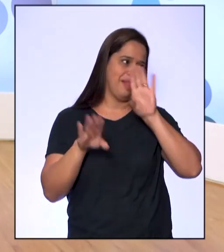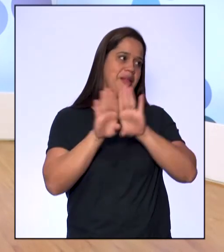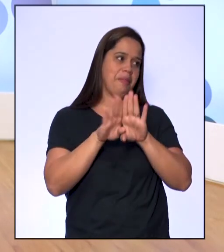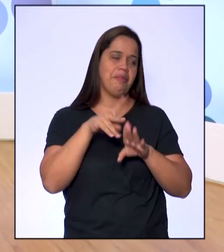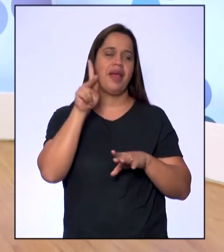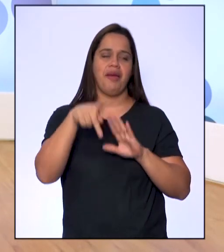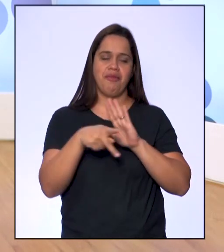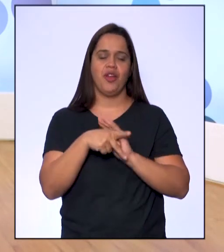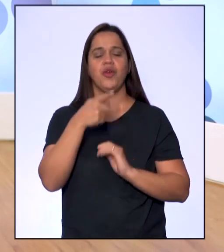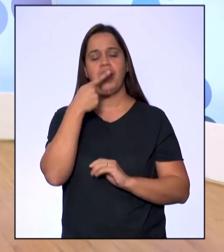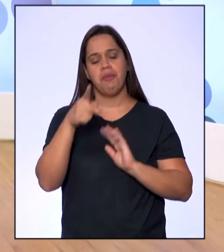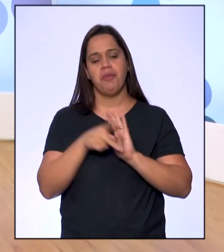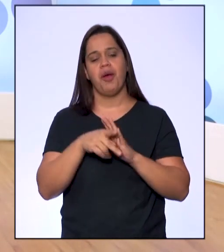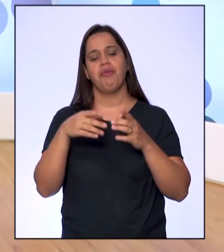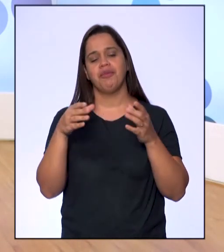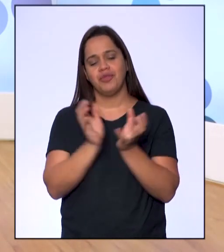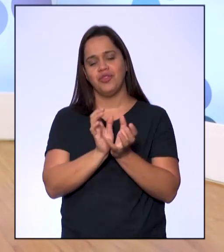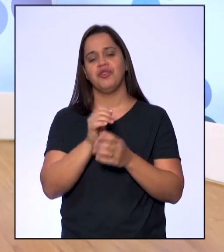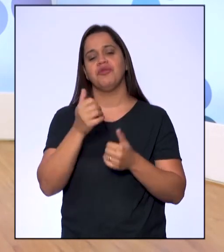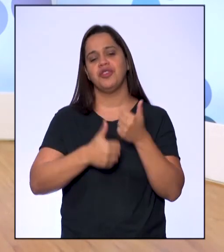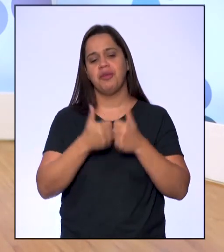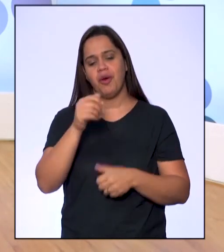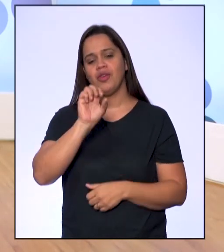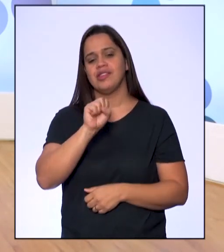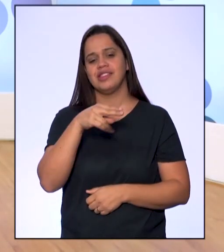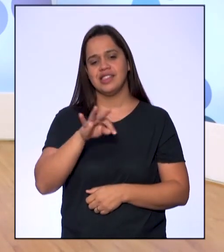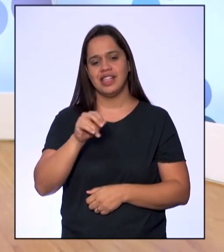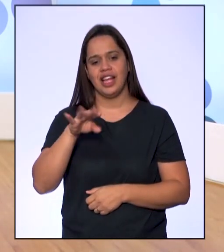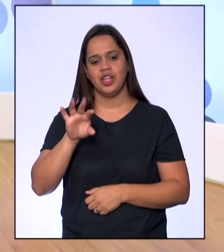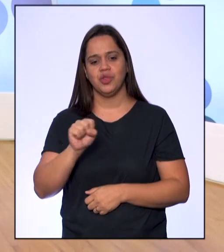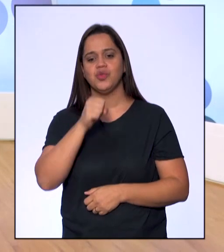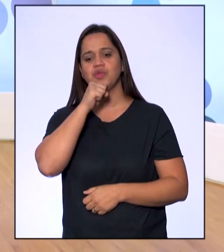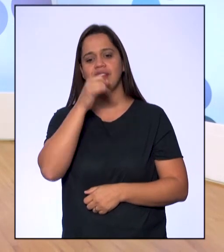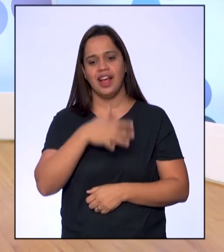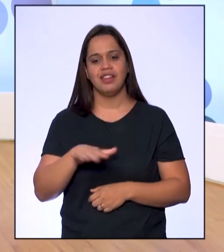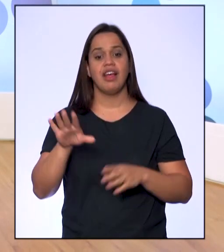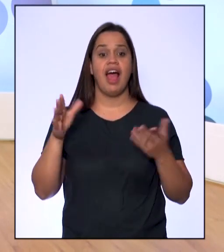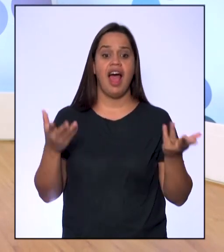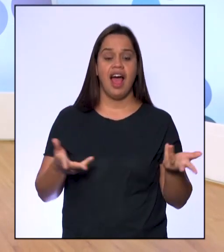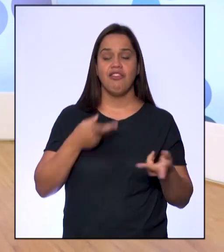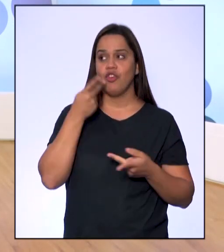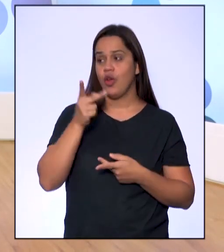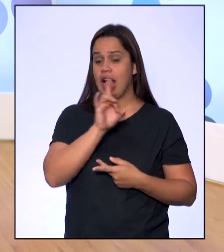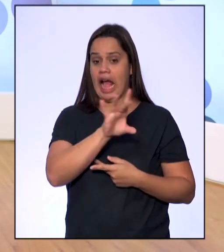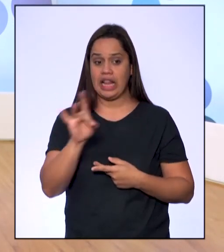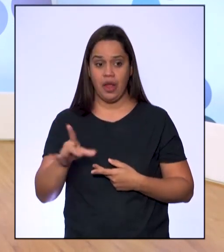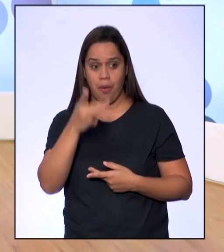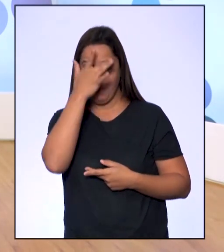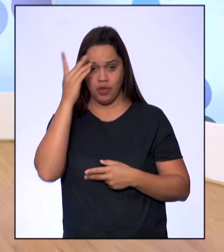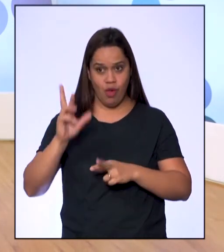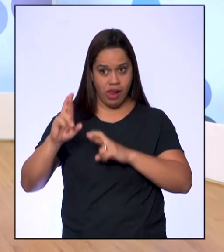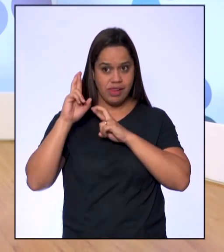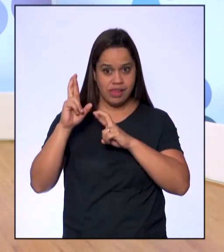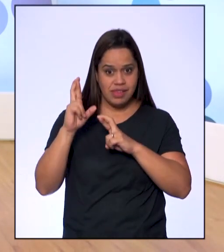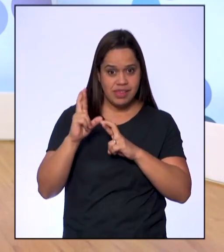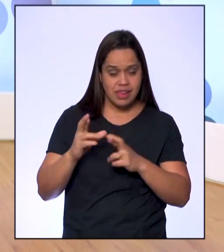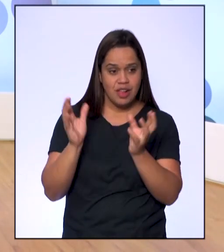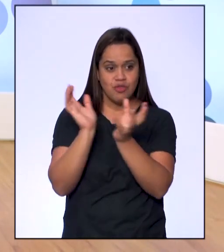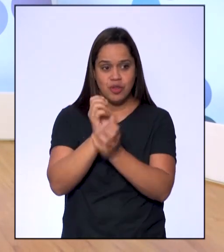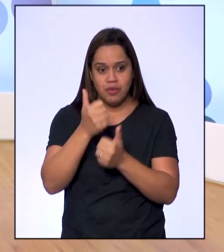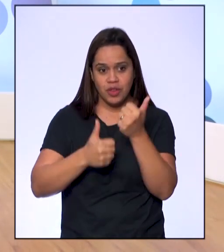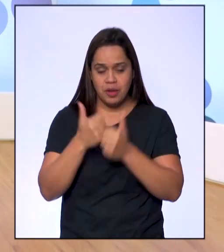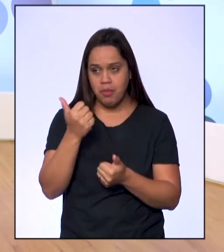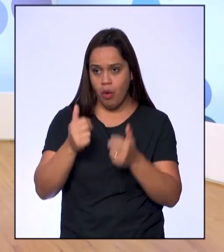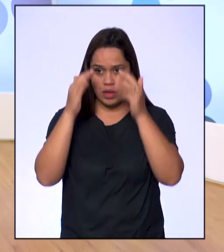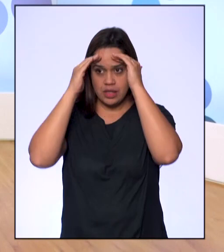Olha só, quer dizer, então são as questões polêmicas, cada um torce para um time e todo mundo se respeita, ninguém precisa brigar,